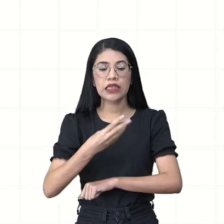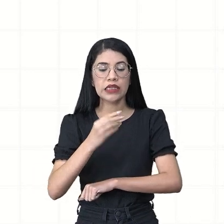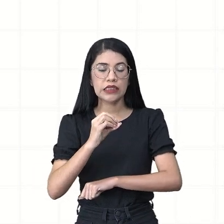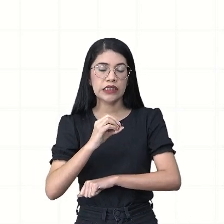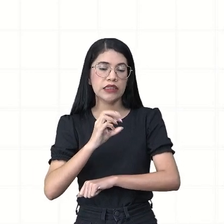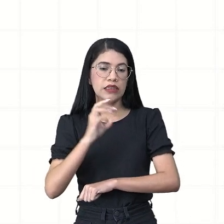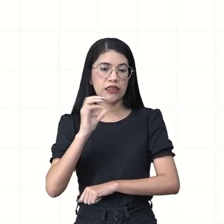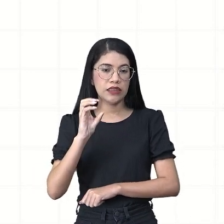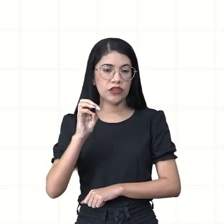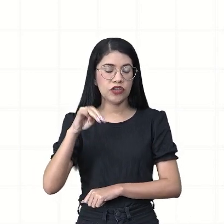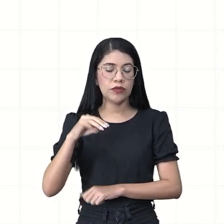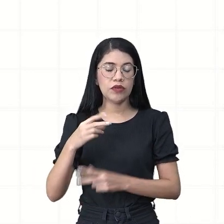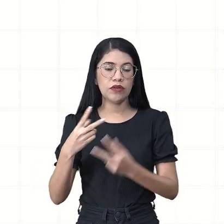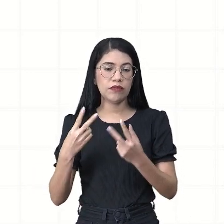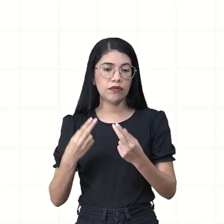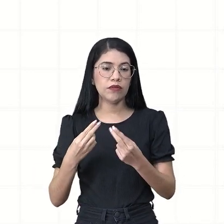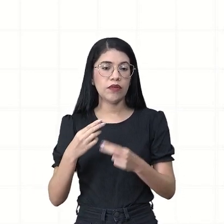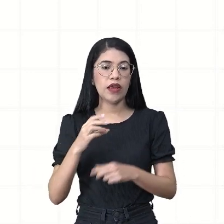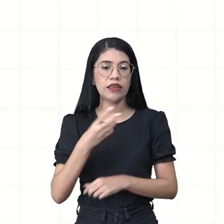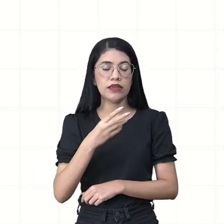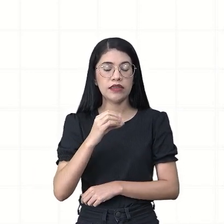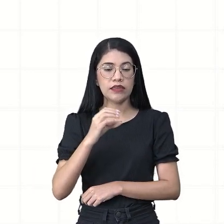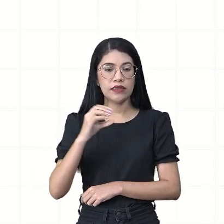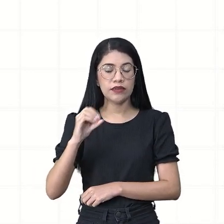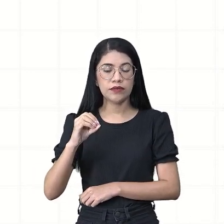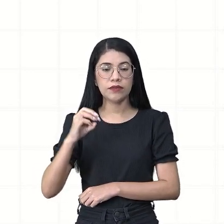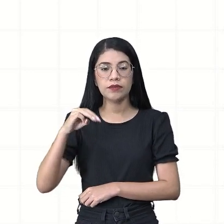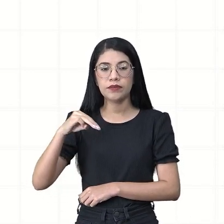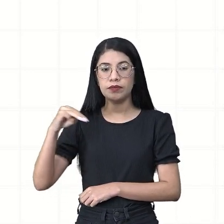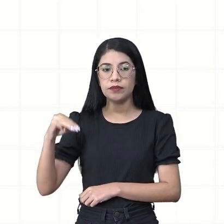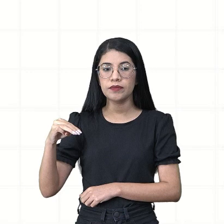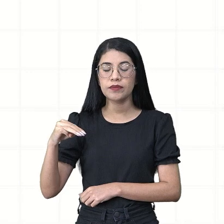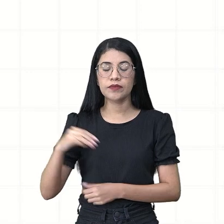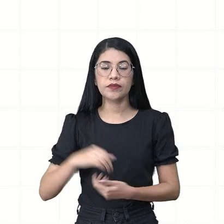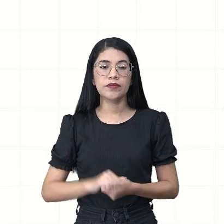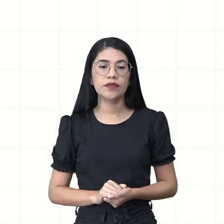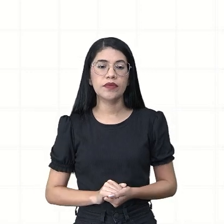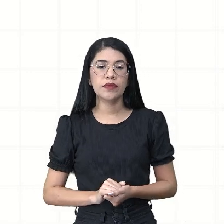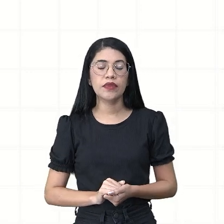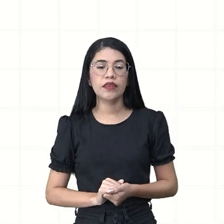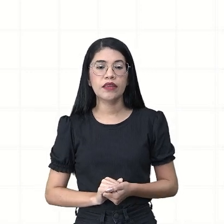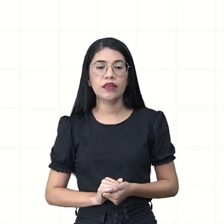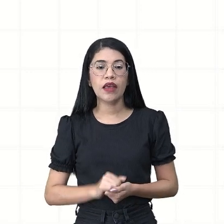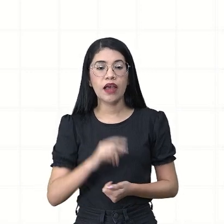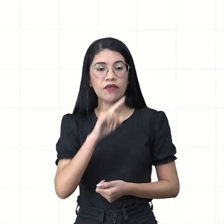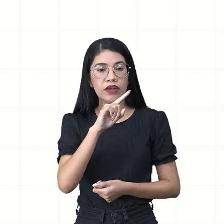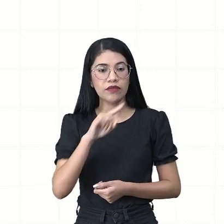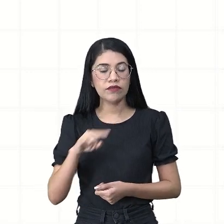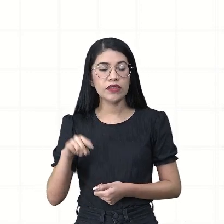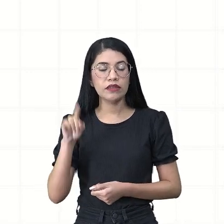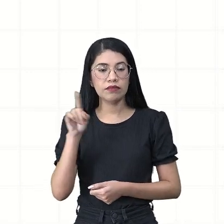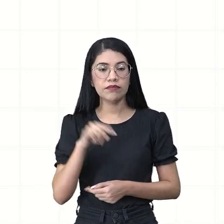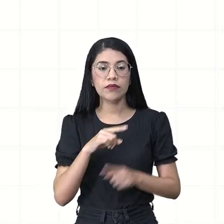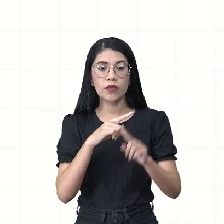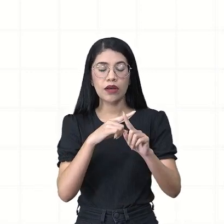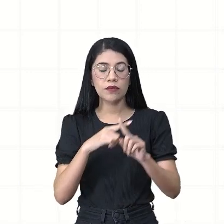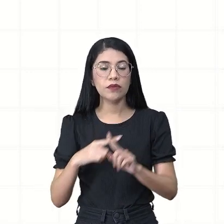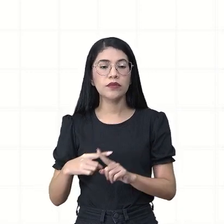300 milímetros. Então, vai equivaler a quanto aqui, né? A gente até montou aqui, olha só, uma